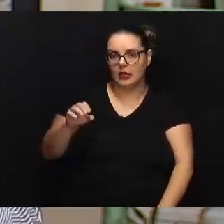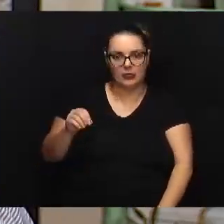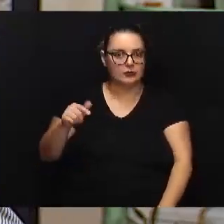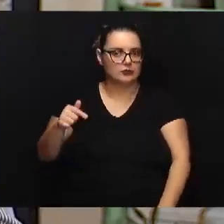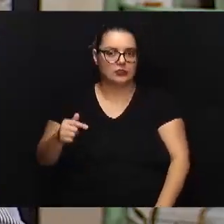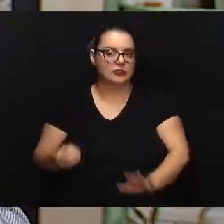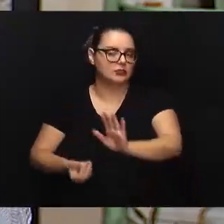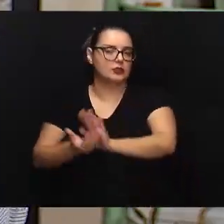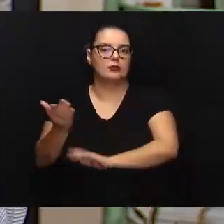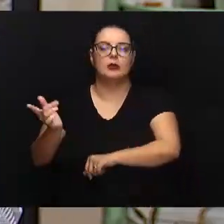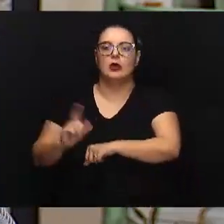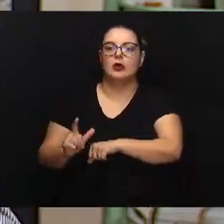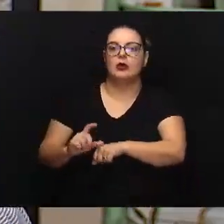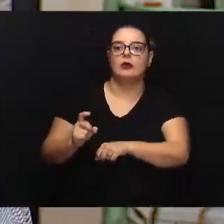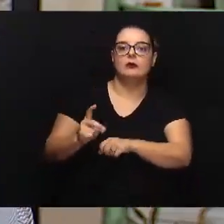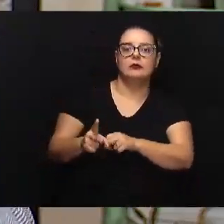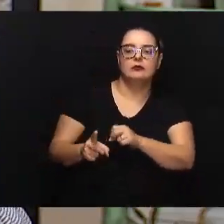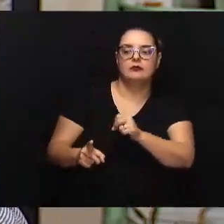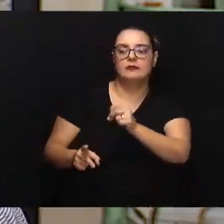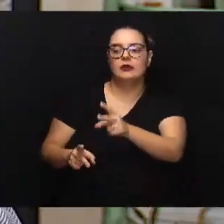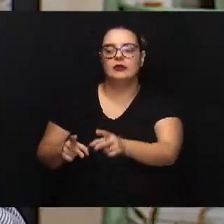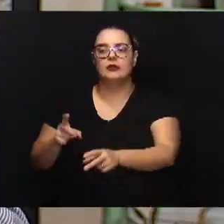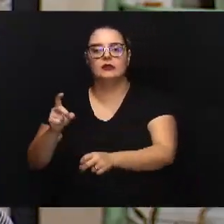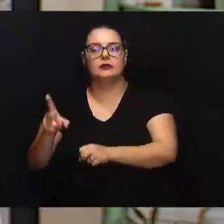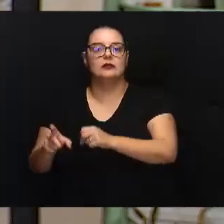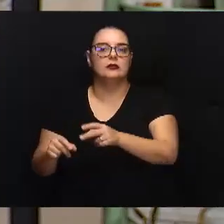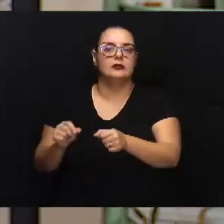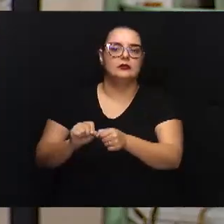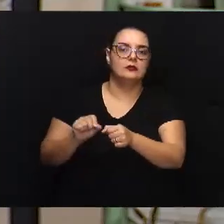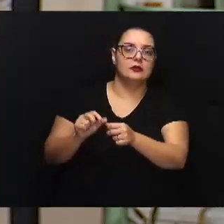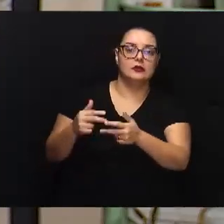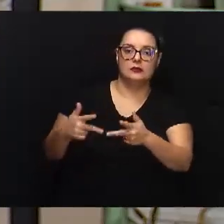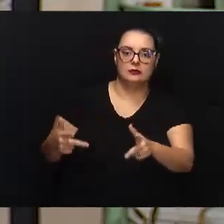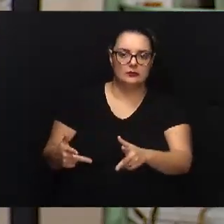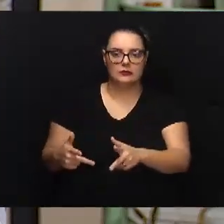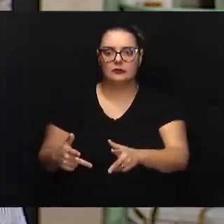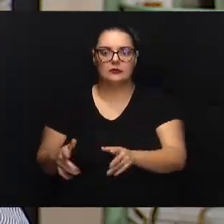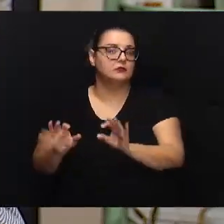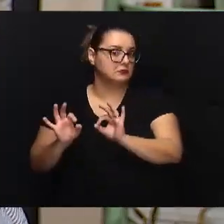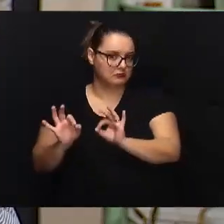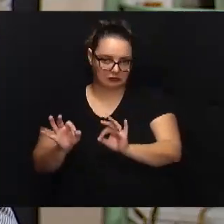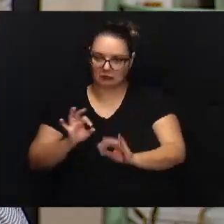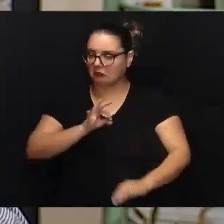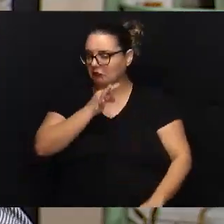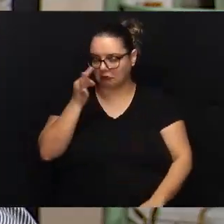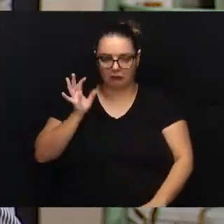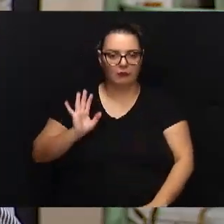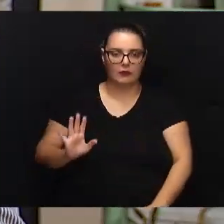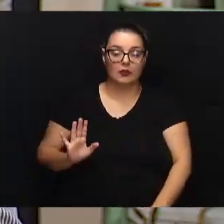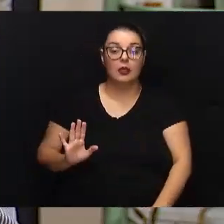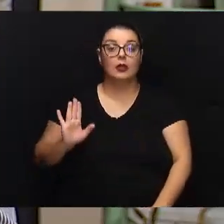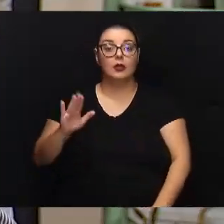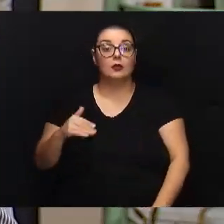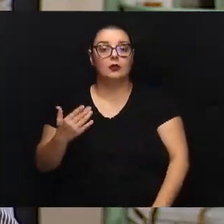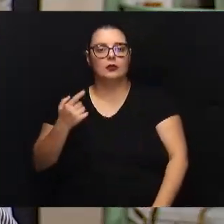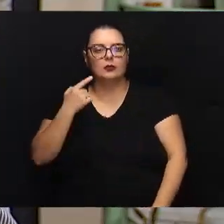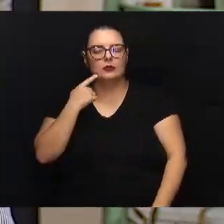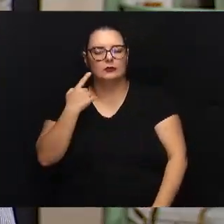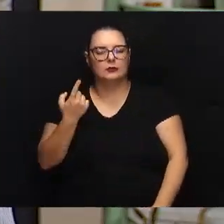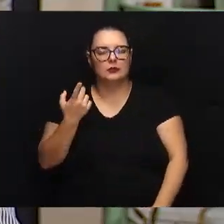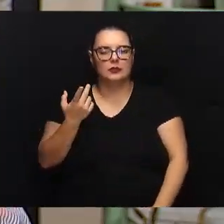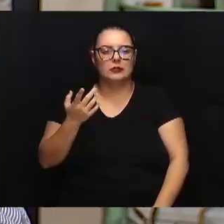fui vendendo, fui fazendo as coisinhas e deu super certo. Quando eu falei, não, isso tem que virar uma